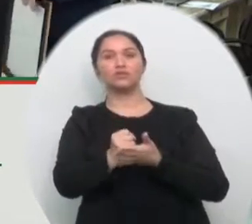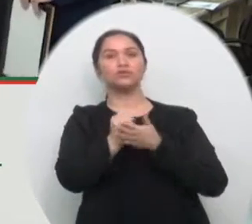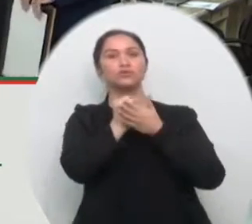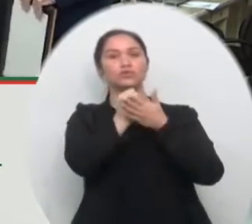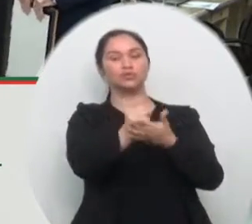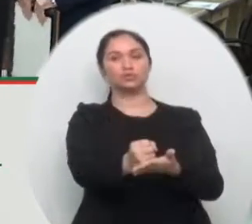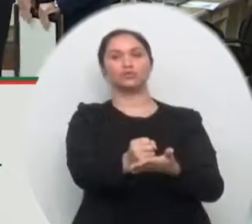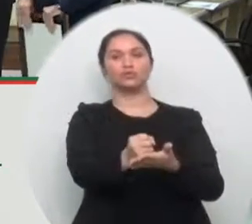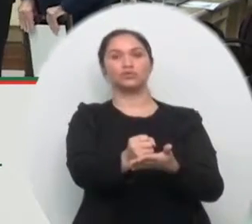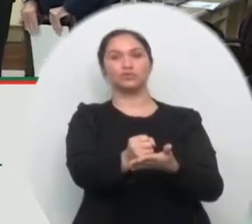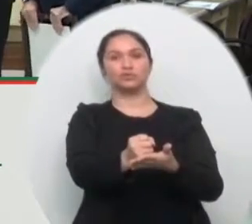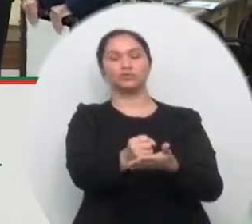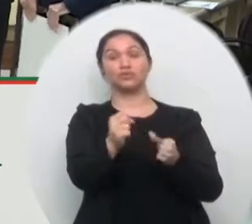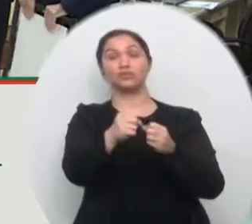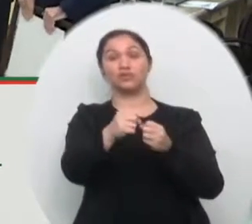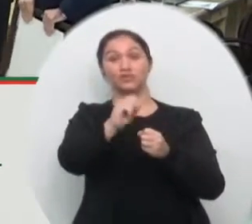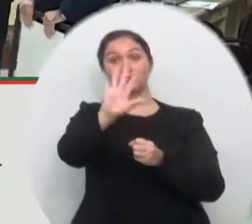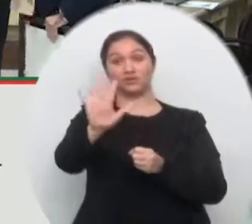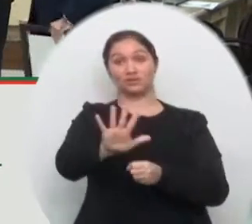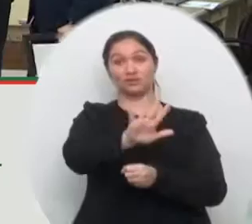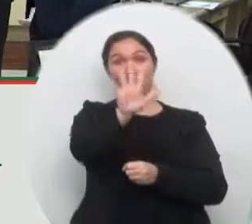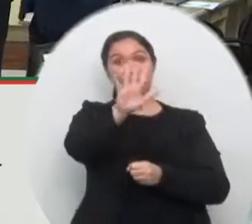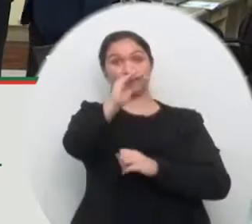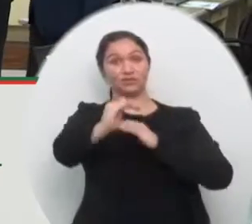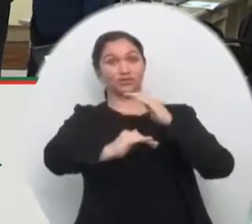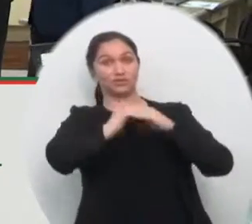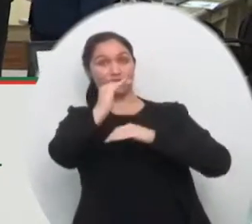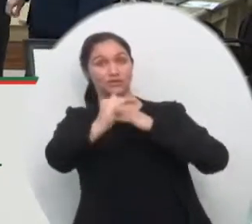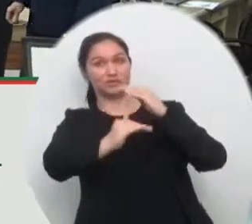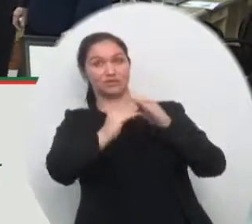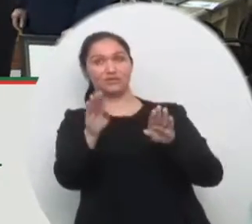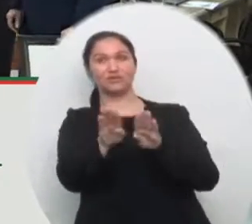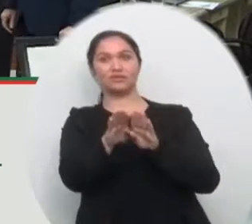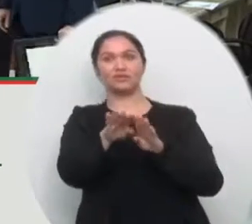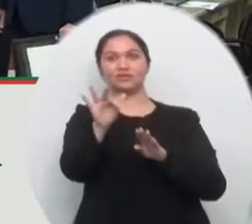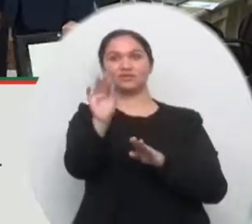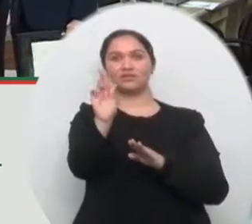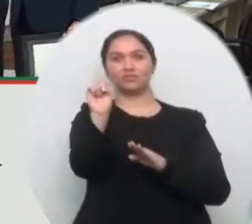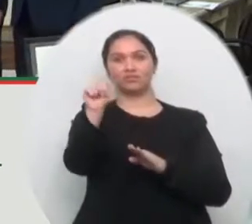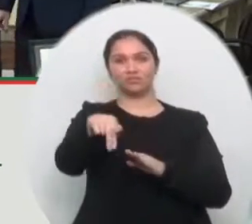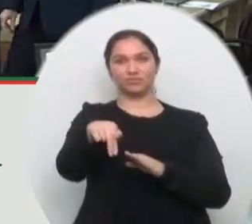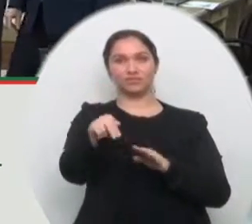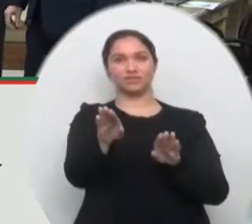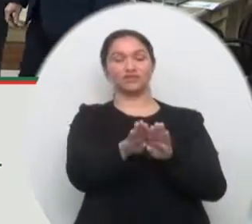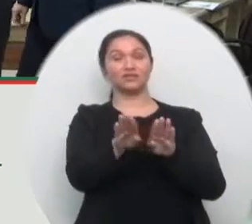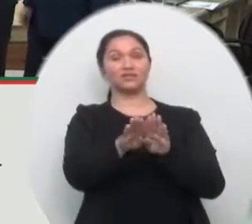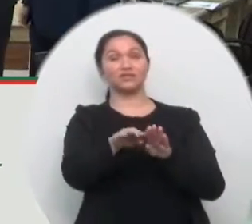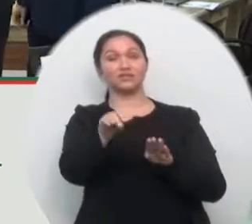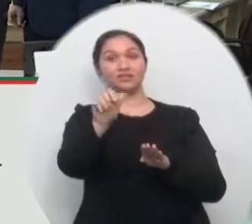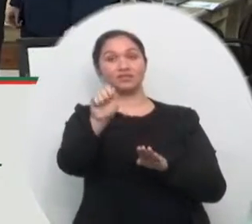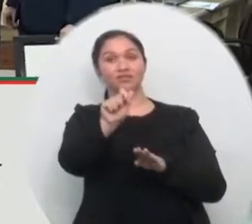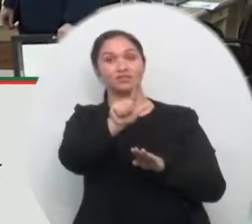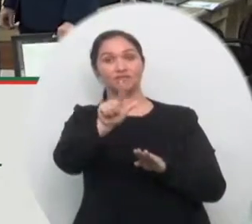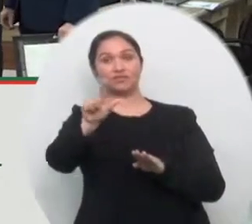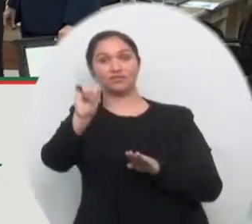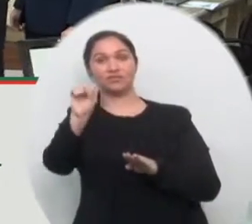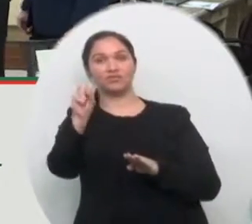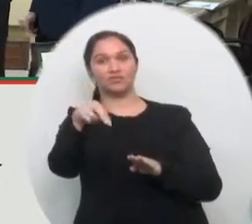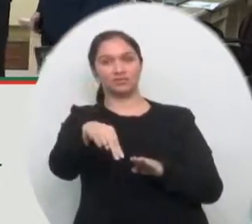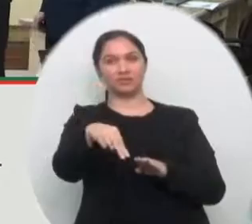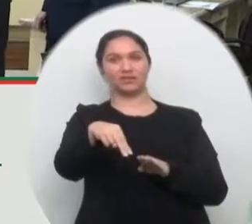todo dia. E é claro, a Fran e o Alisson, que tiveram a coragem e a ousadia de propor